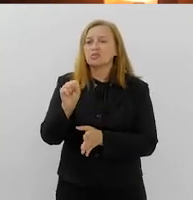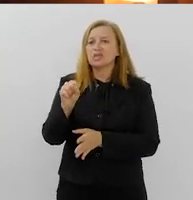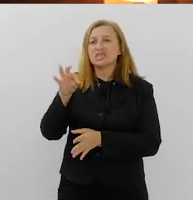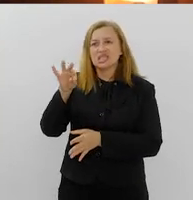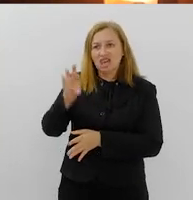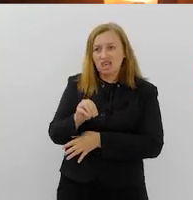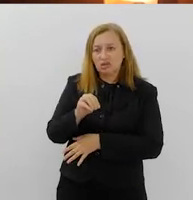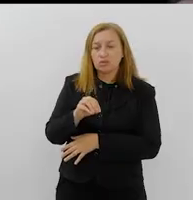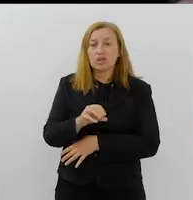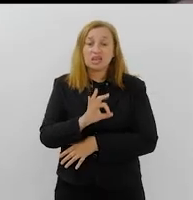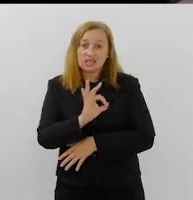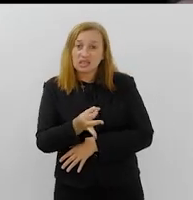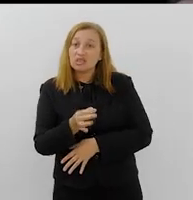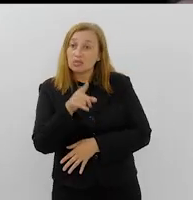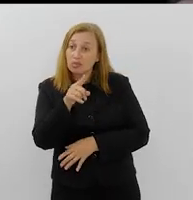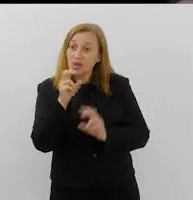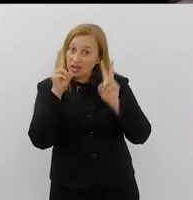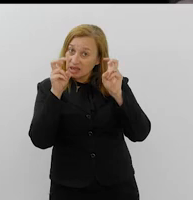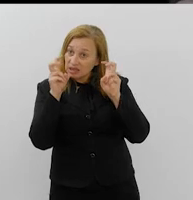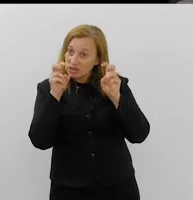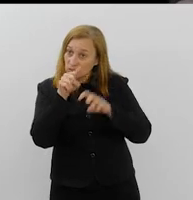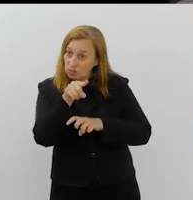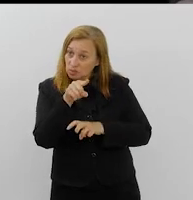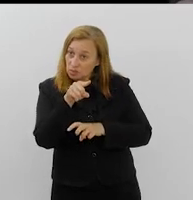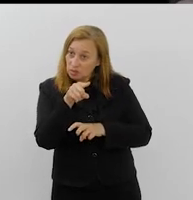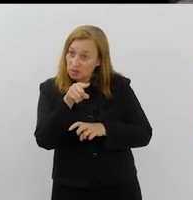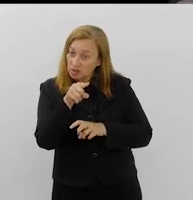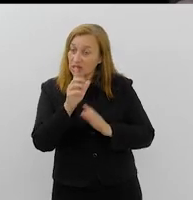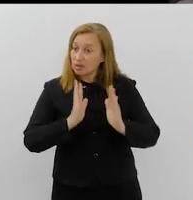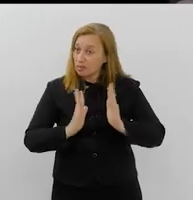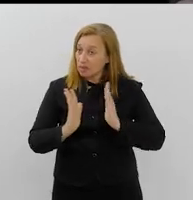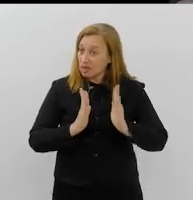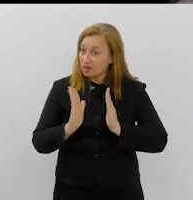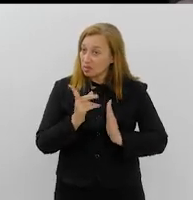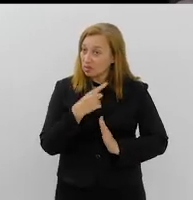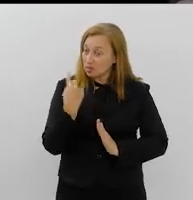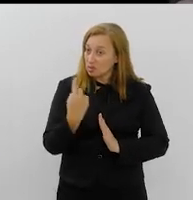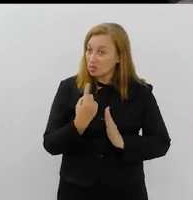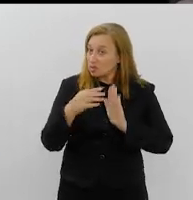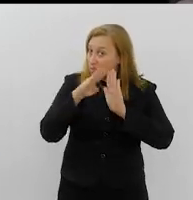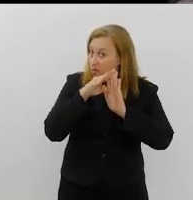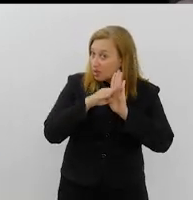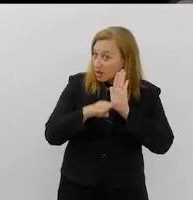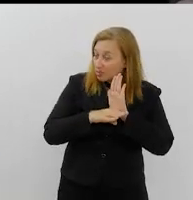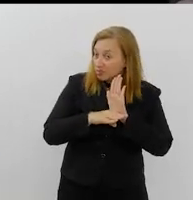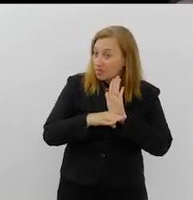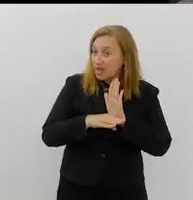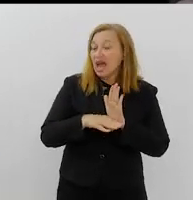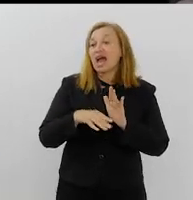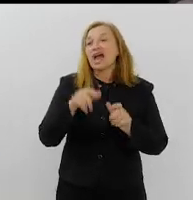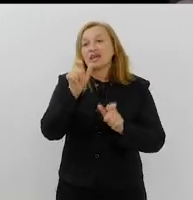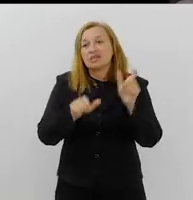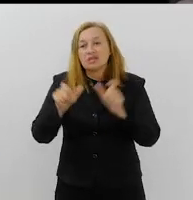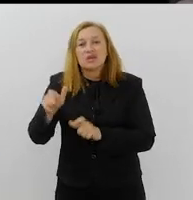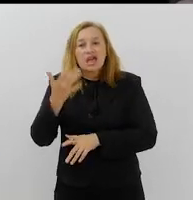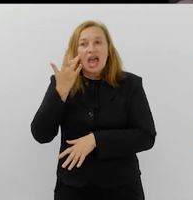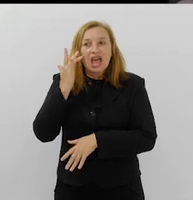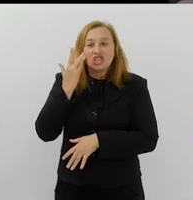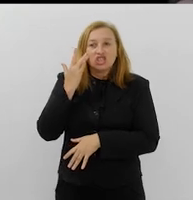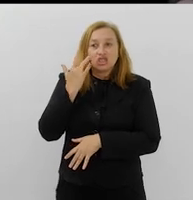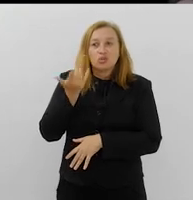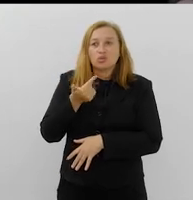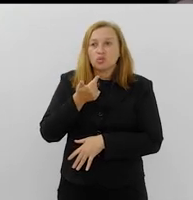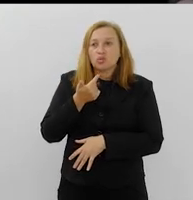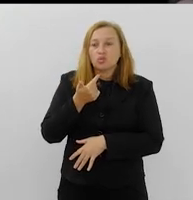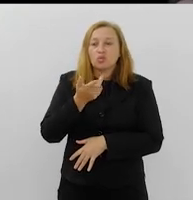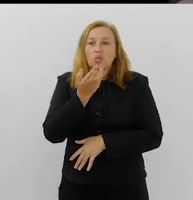diferença. É justamente sobre isso que está sendo essa fase agora do nosso programa. É que as pessoas acham